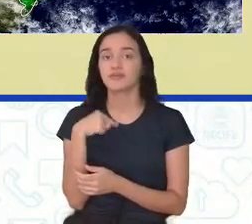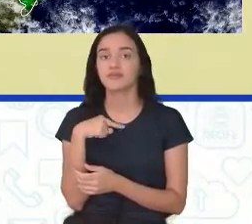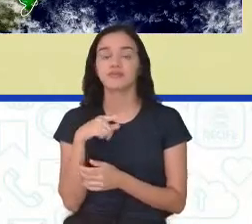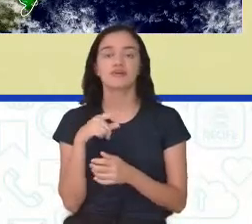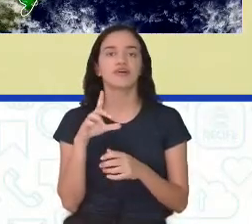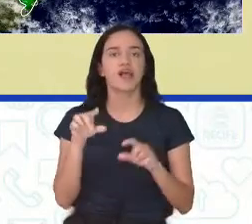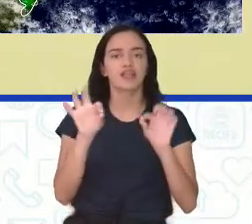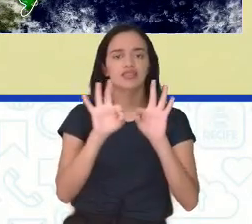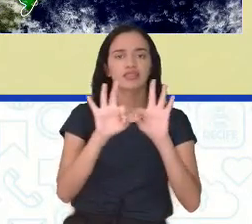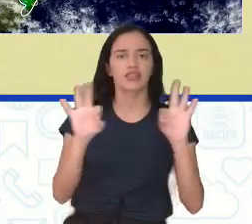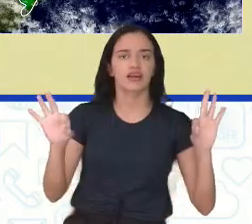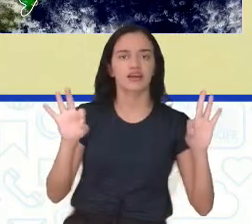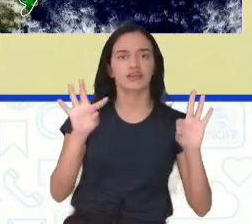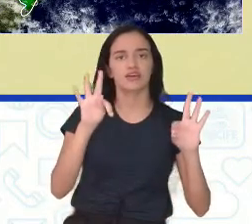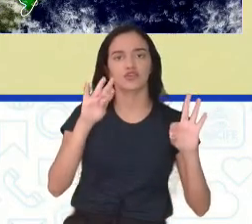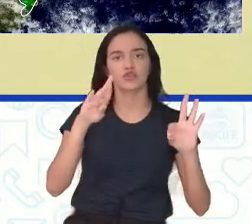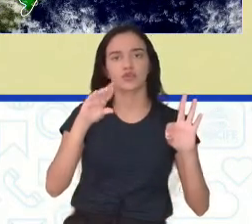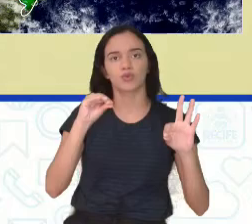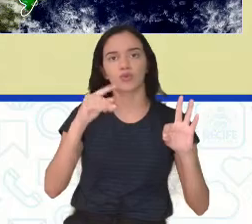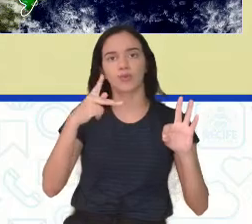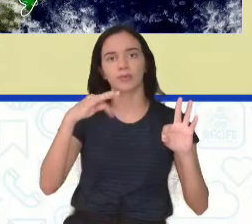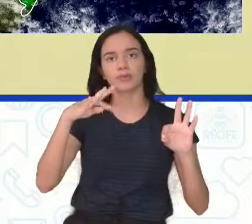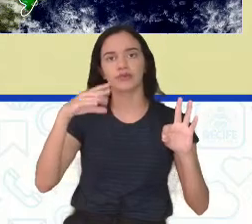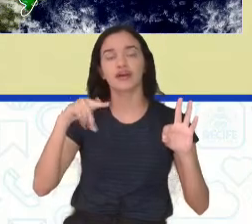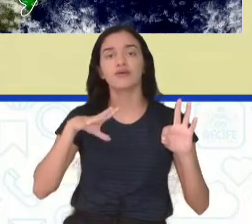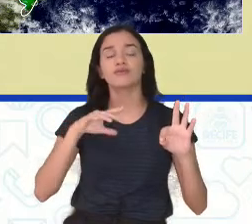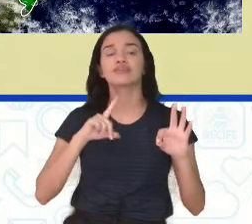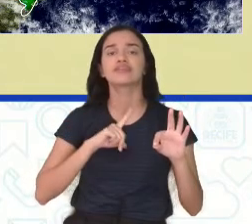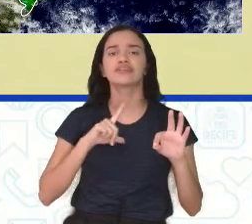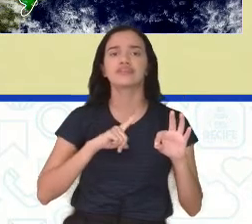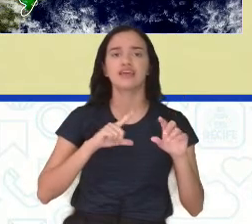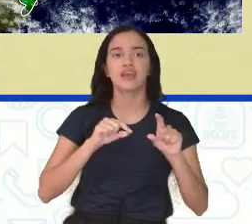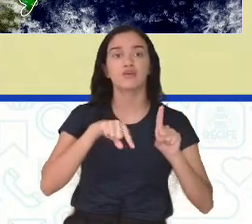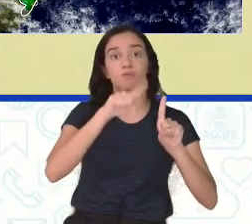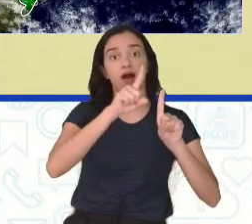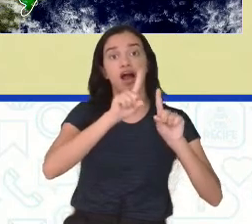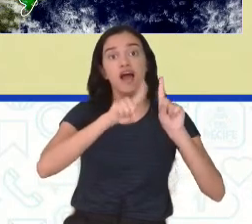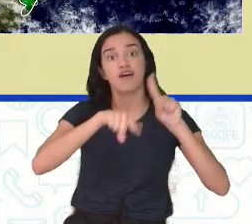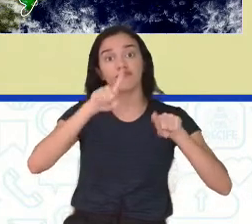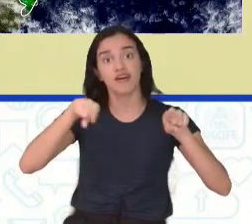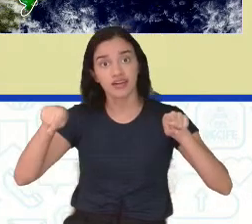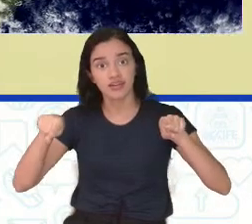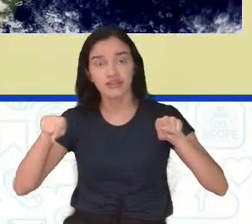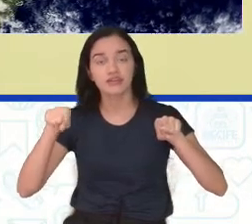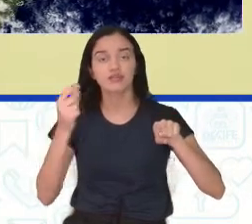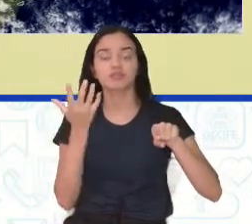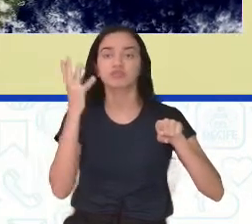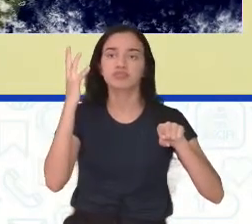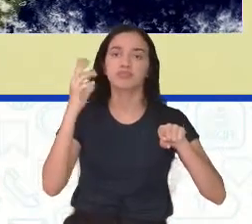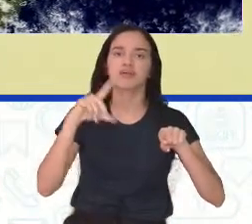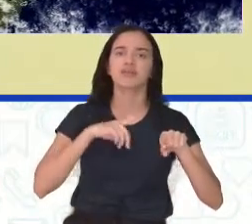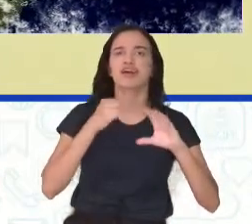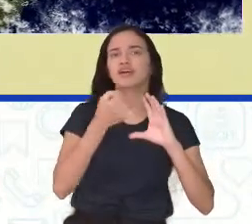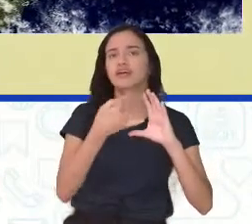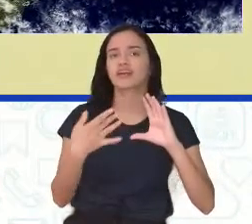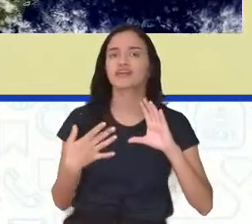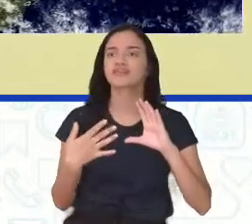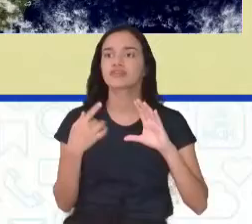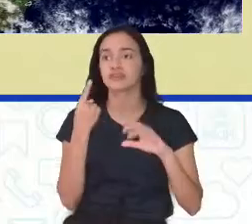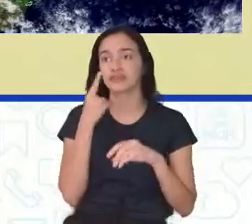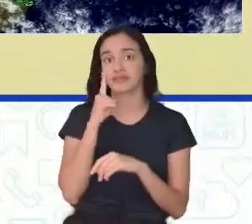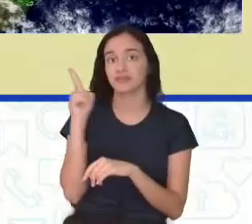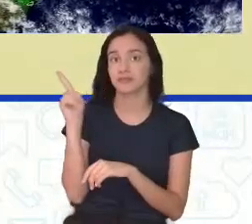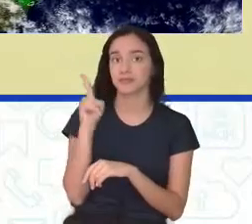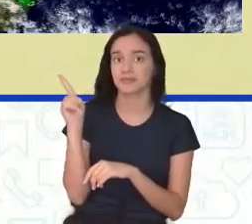ali, né? Então, ou seja, a gente vai ter uma variação climática muito grande aqui no nosso território. É a classificação de Köppen, isso daí,